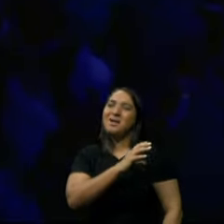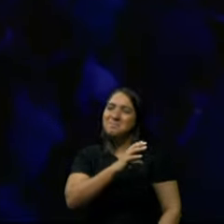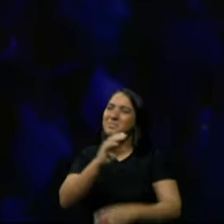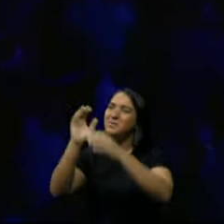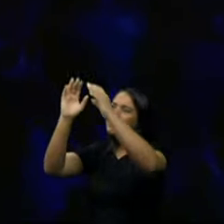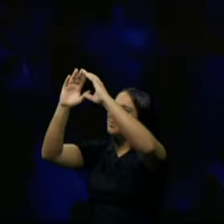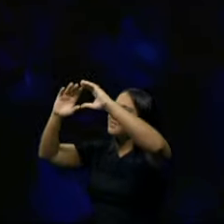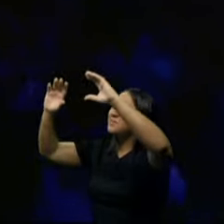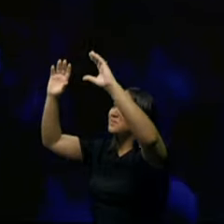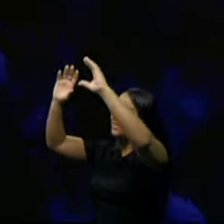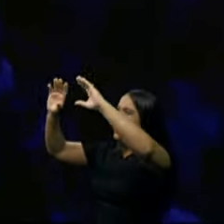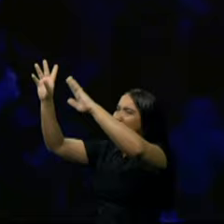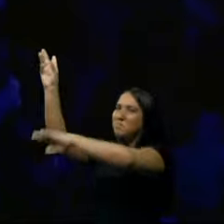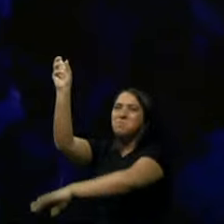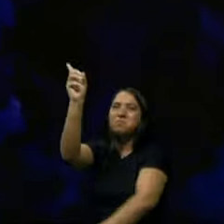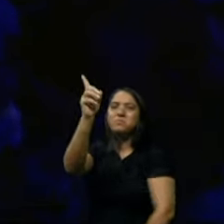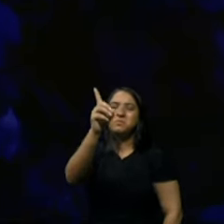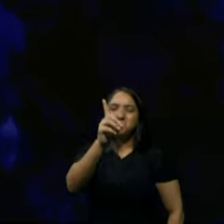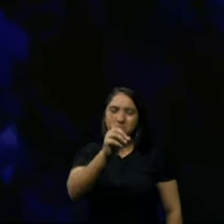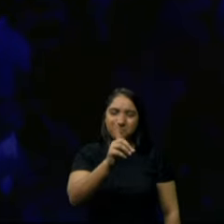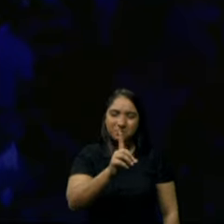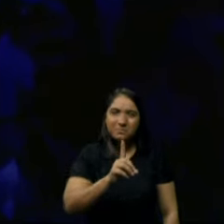E aí